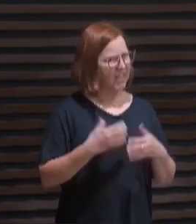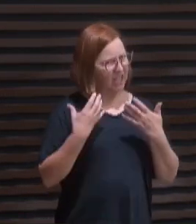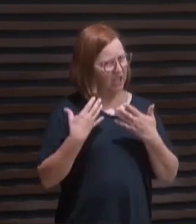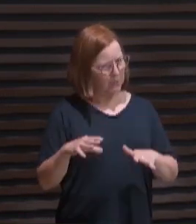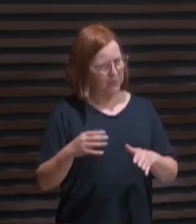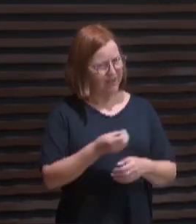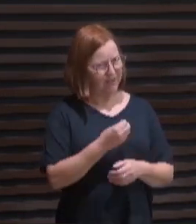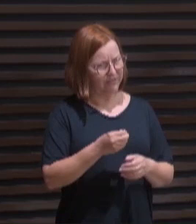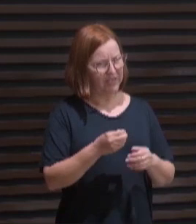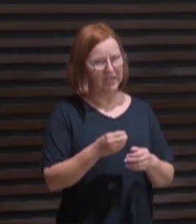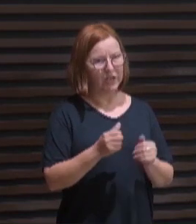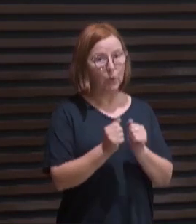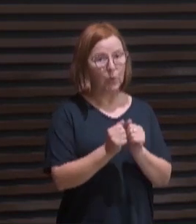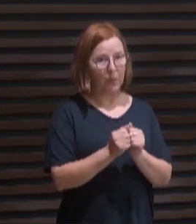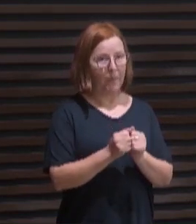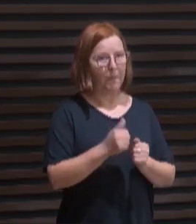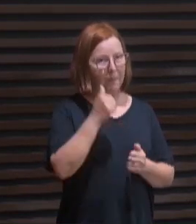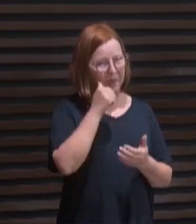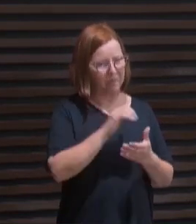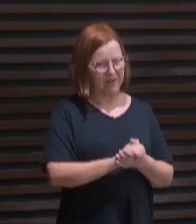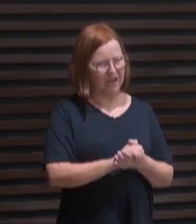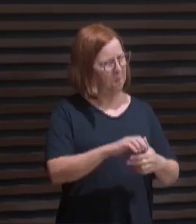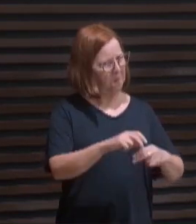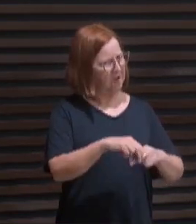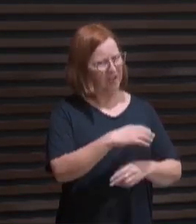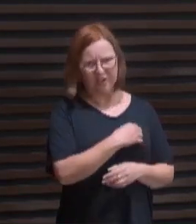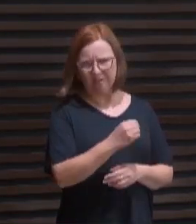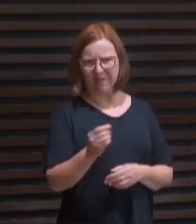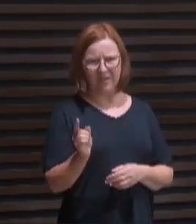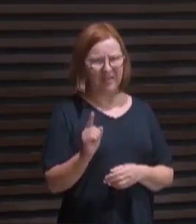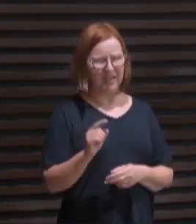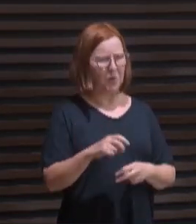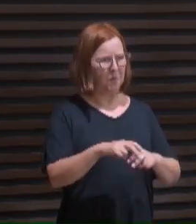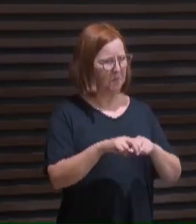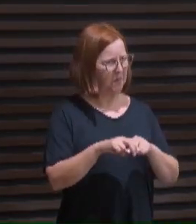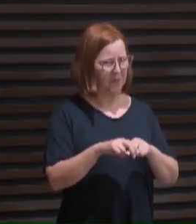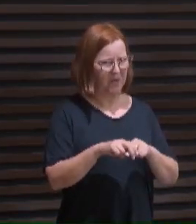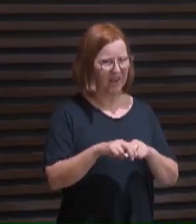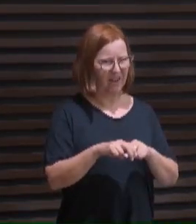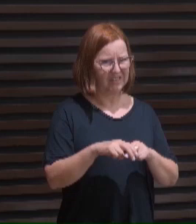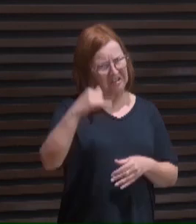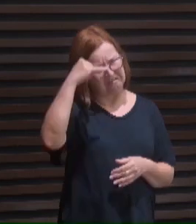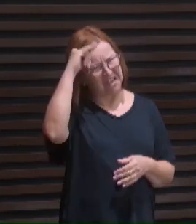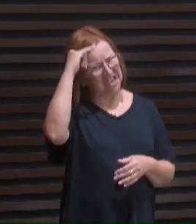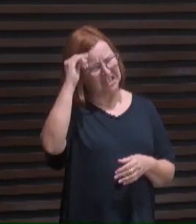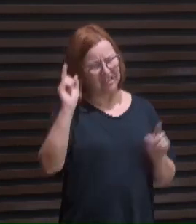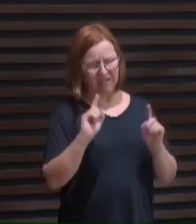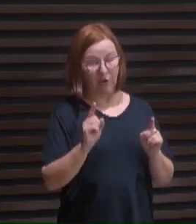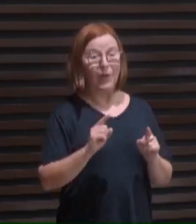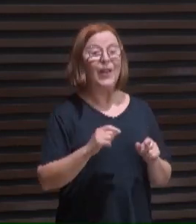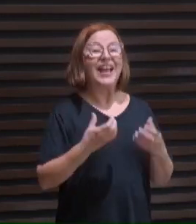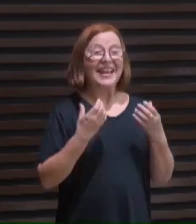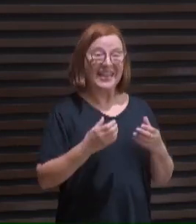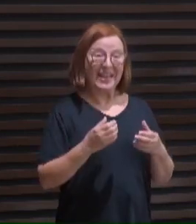causa de filhos, nem por causa de propriedades. Eu quero viver com minha mulher por causa de